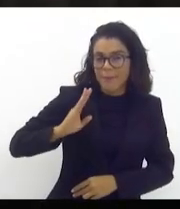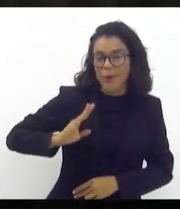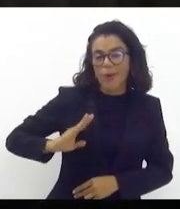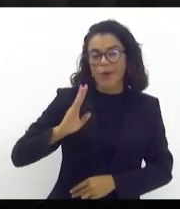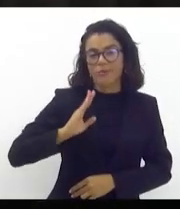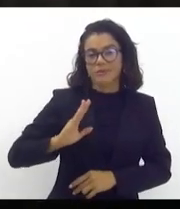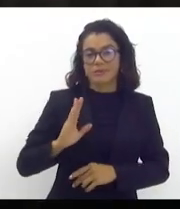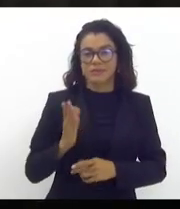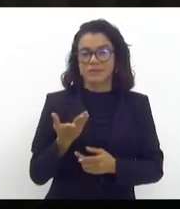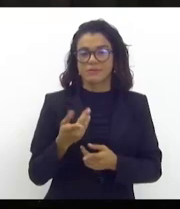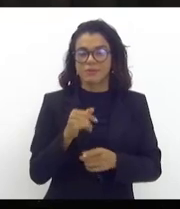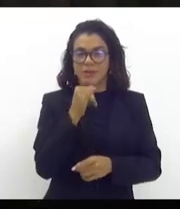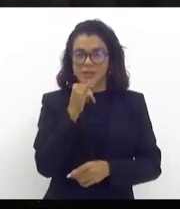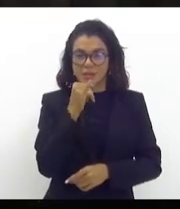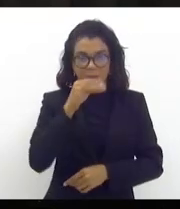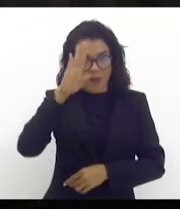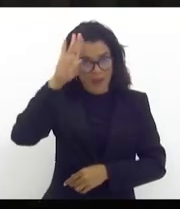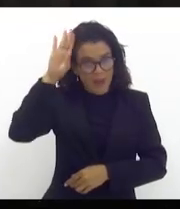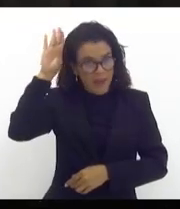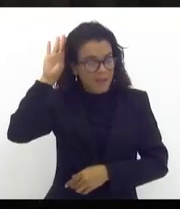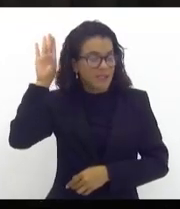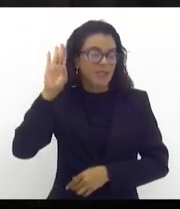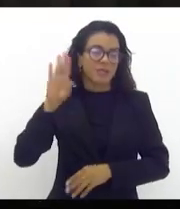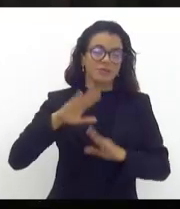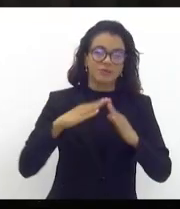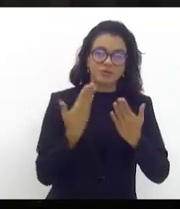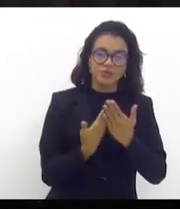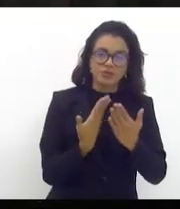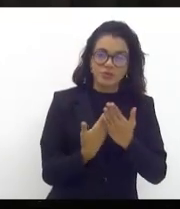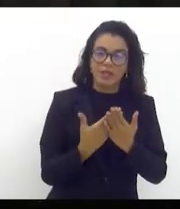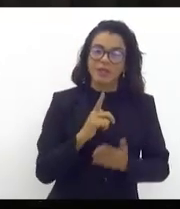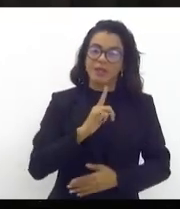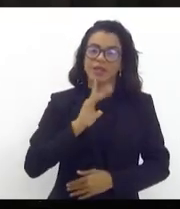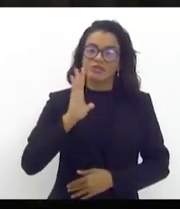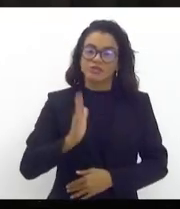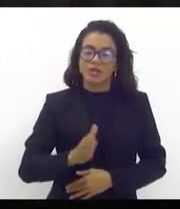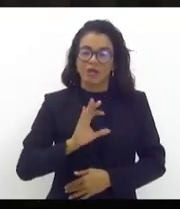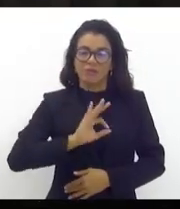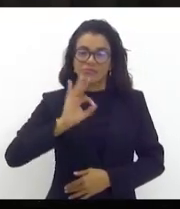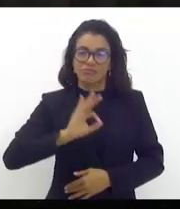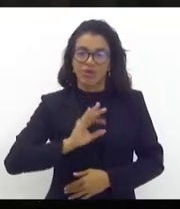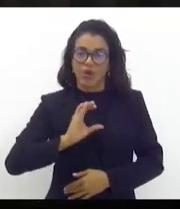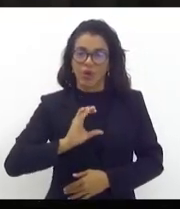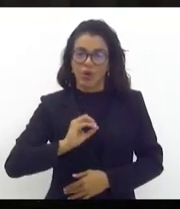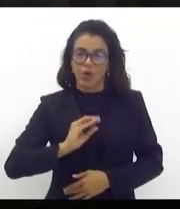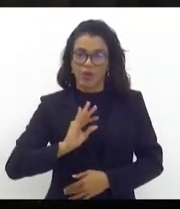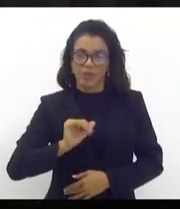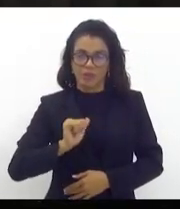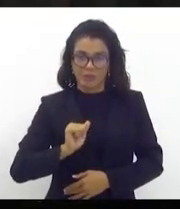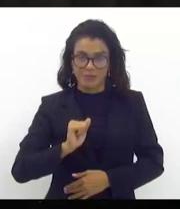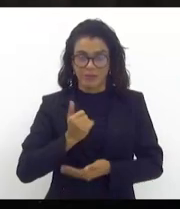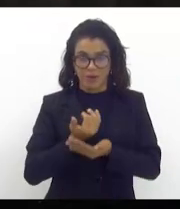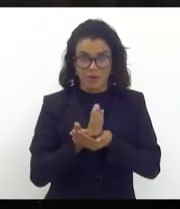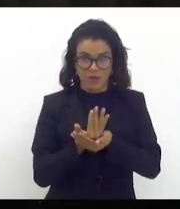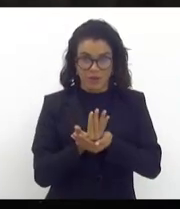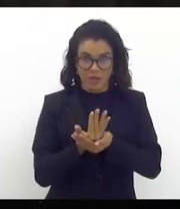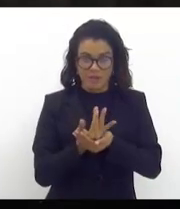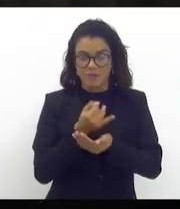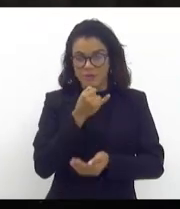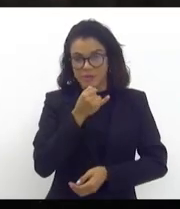de acompanhamento acadêmico para os estudantes cotistas, e vale lembrar, as cotas da UERJ é